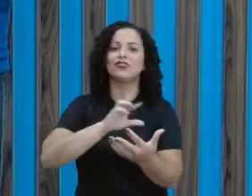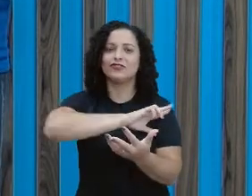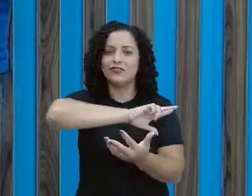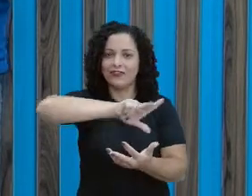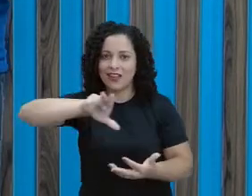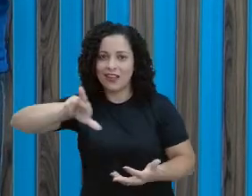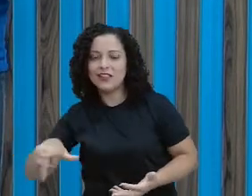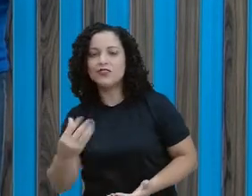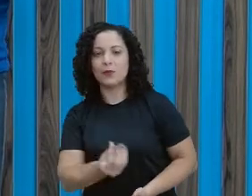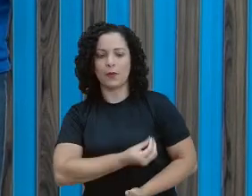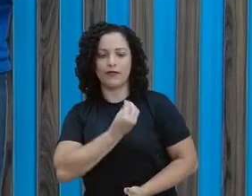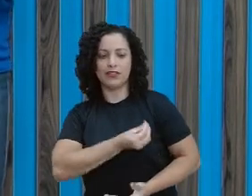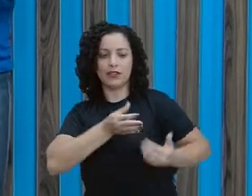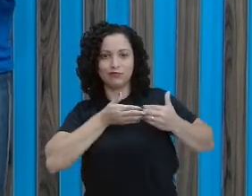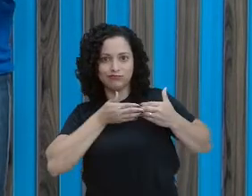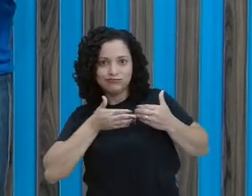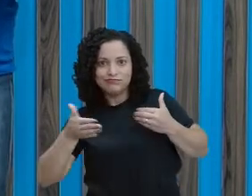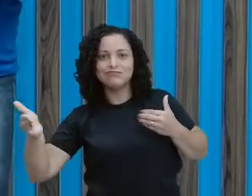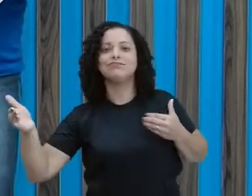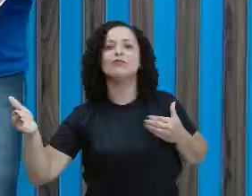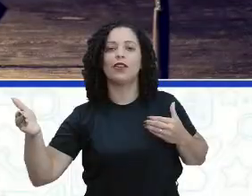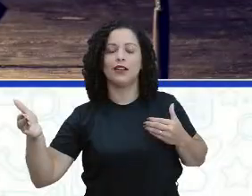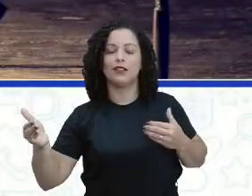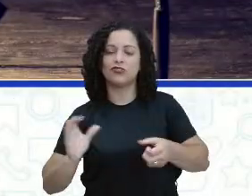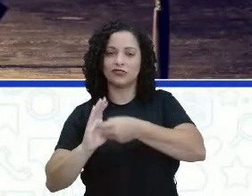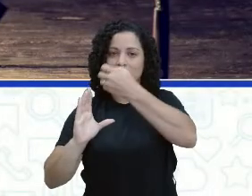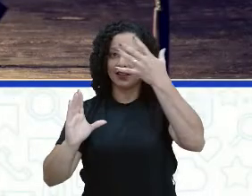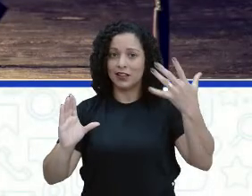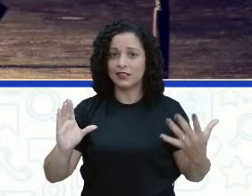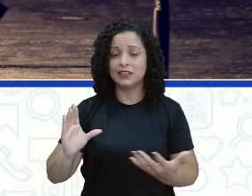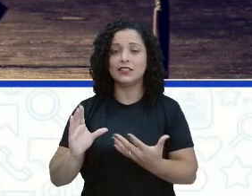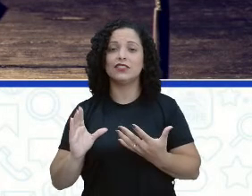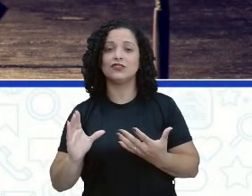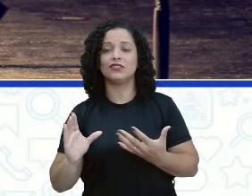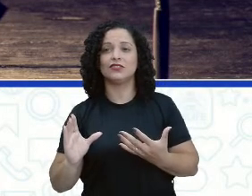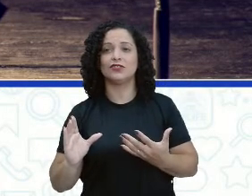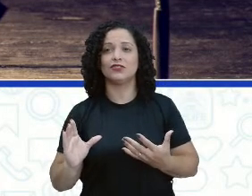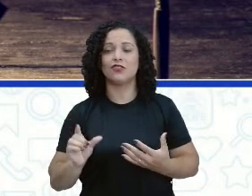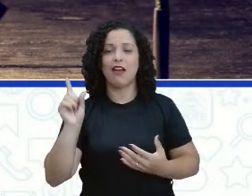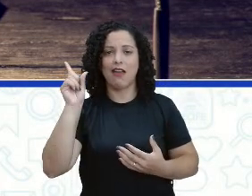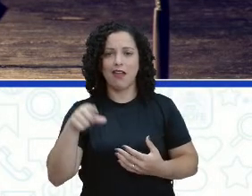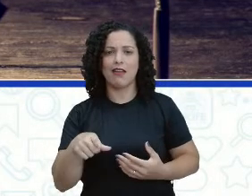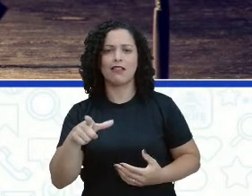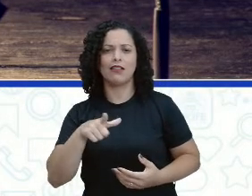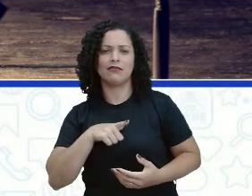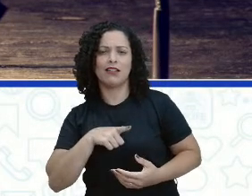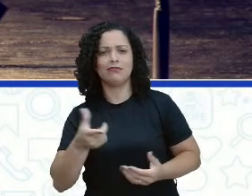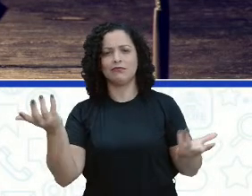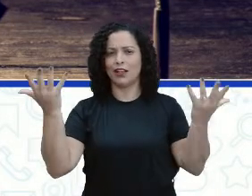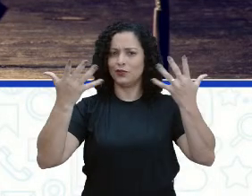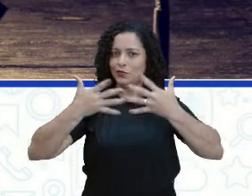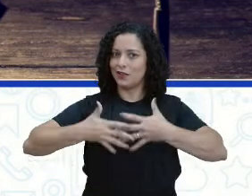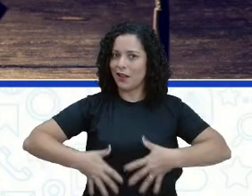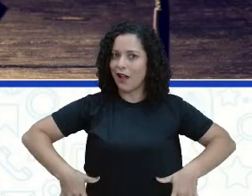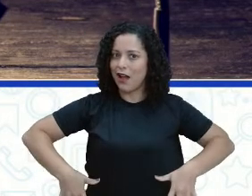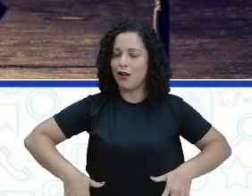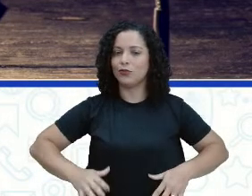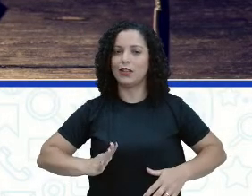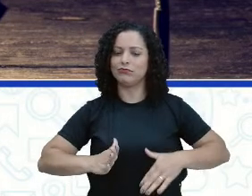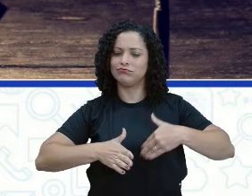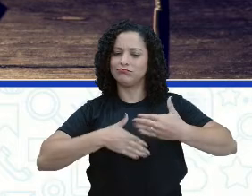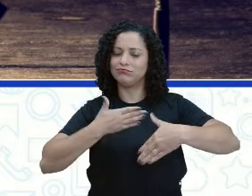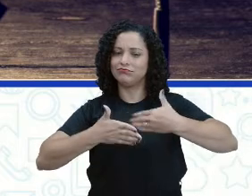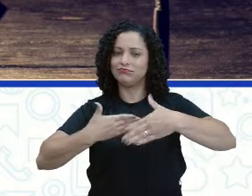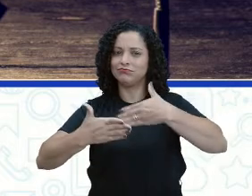sobreviver e para reproduzir. As características, né, elas serão mais comuns nas gerações seguintes